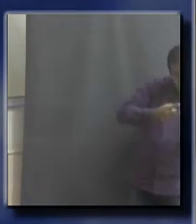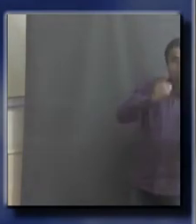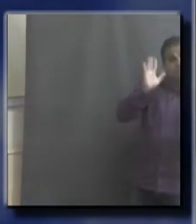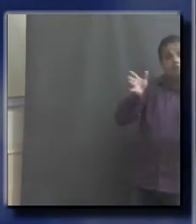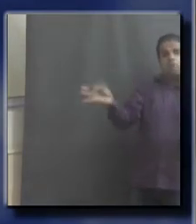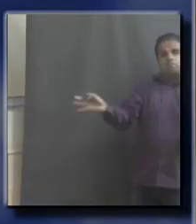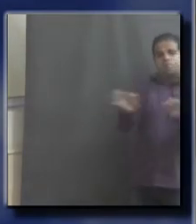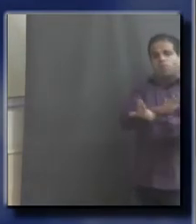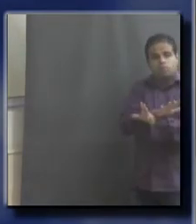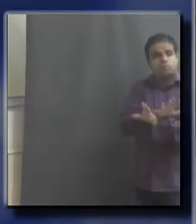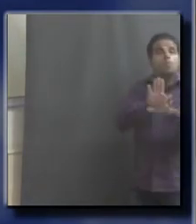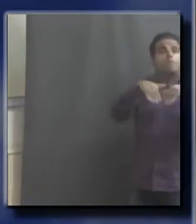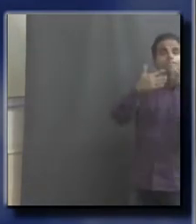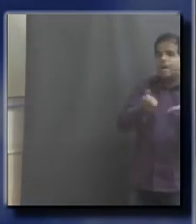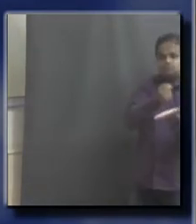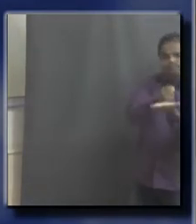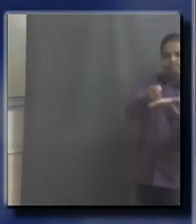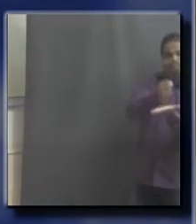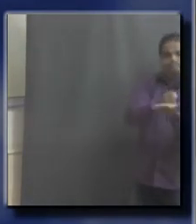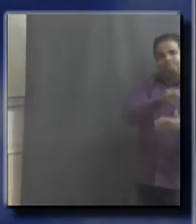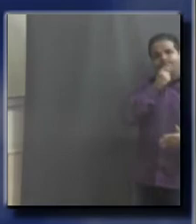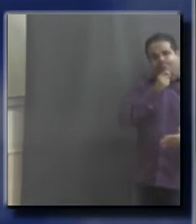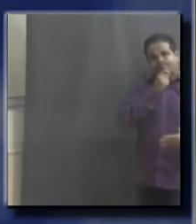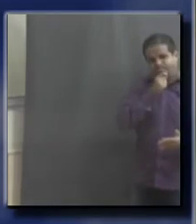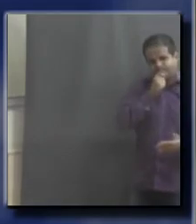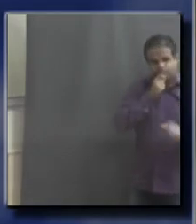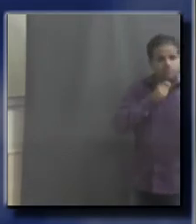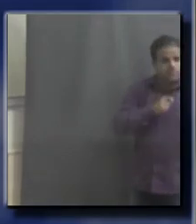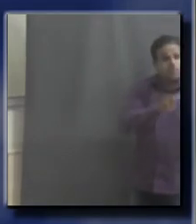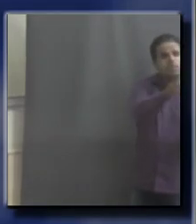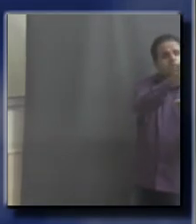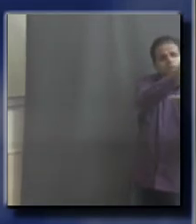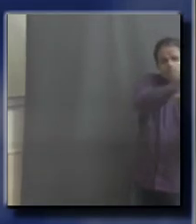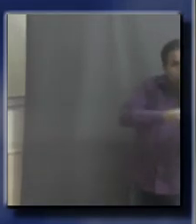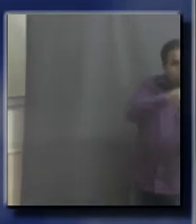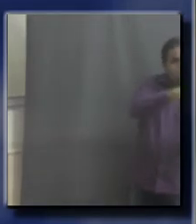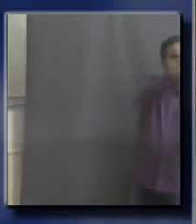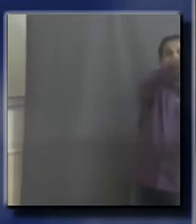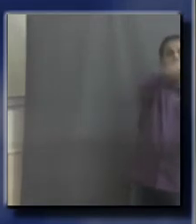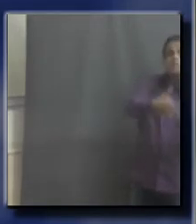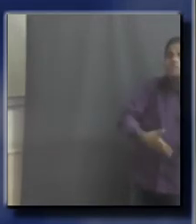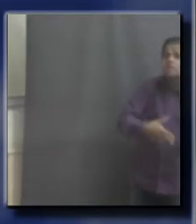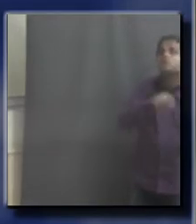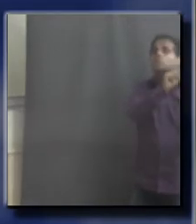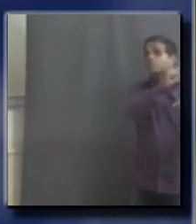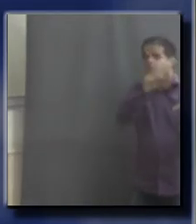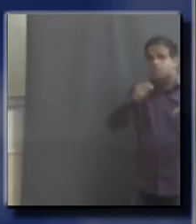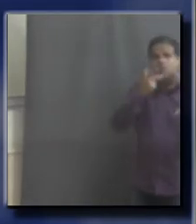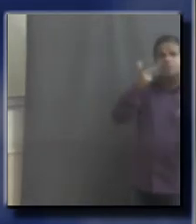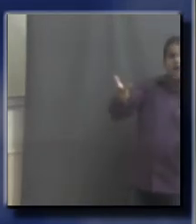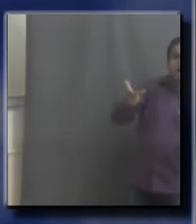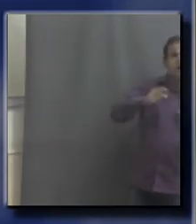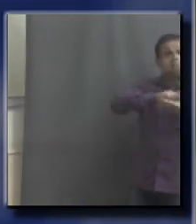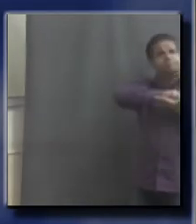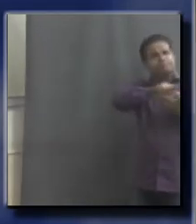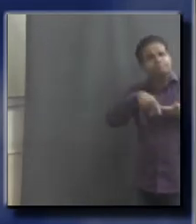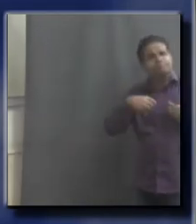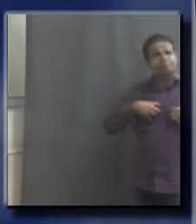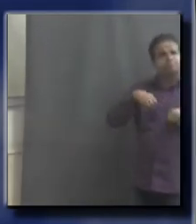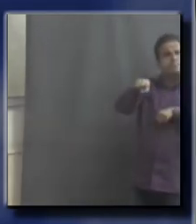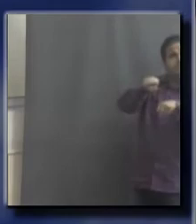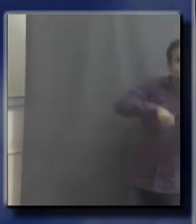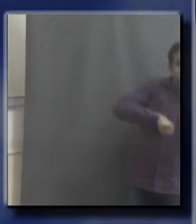pronto, mas ainda não homologado. E, neste documento, ao se afirmar a característica da